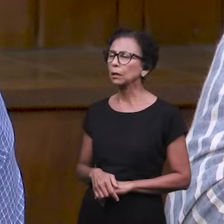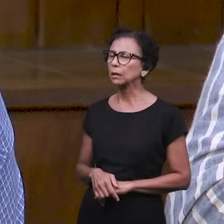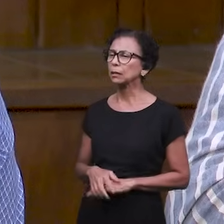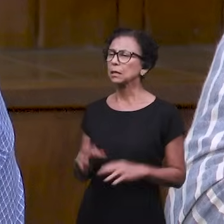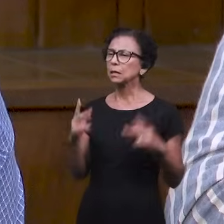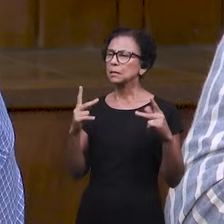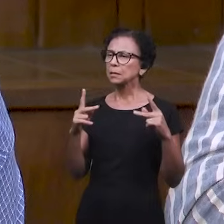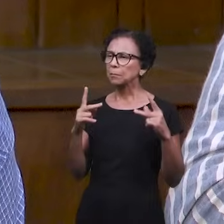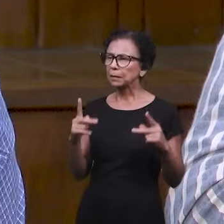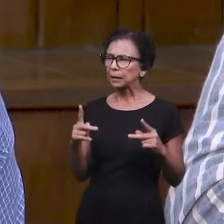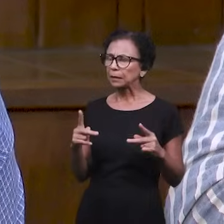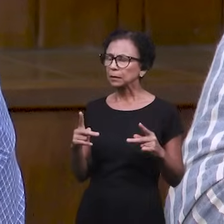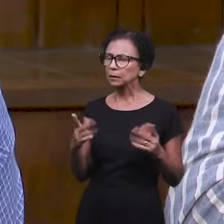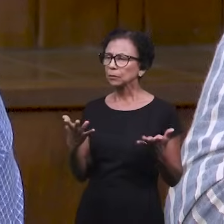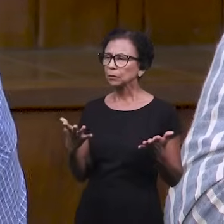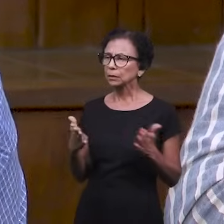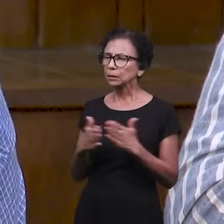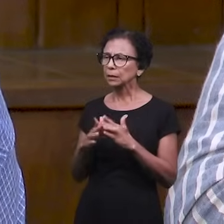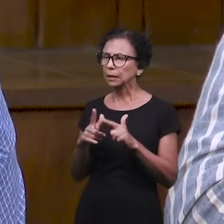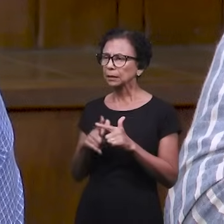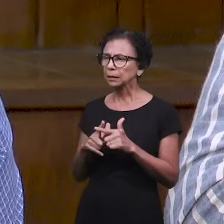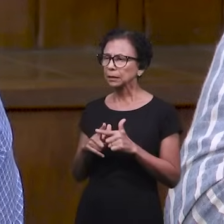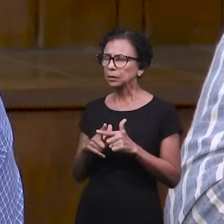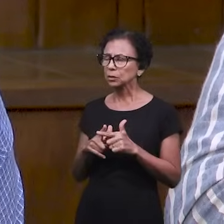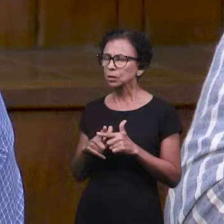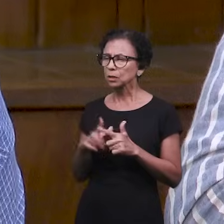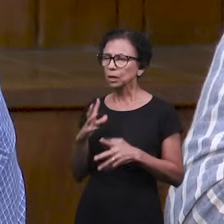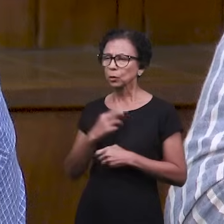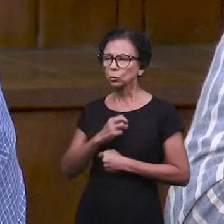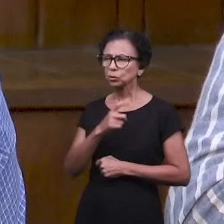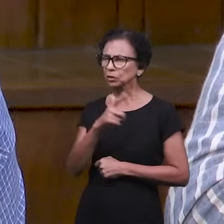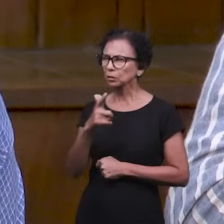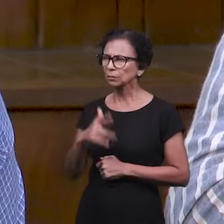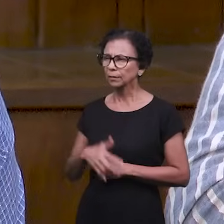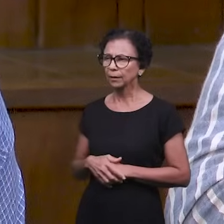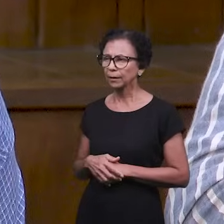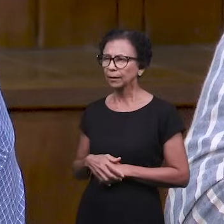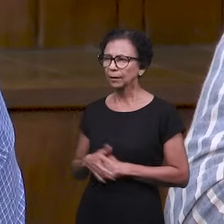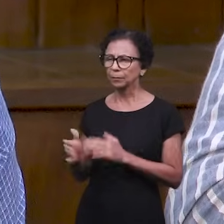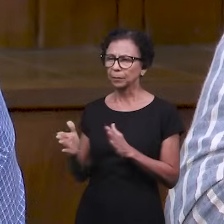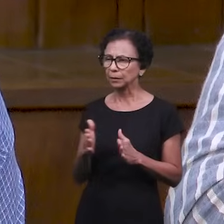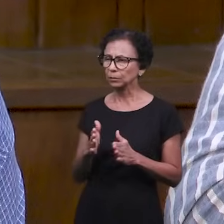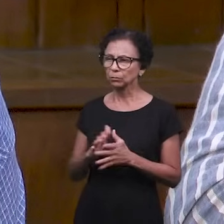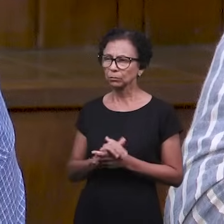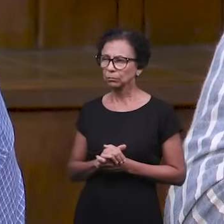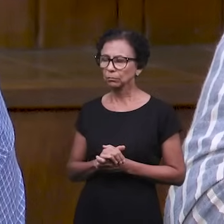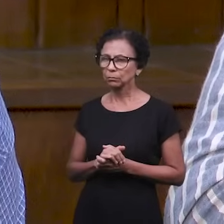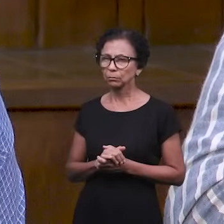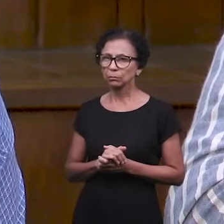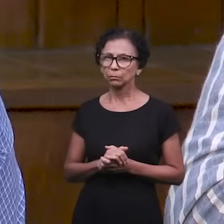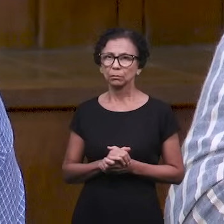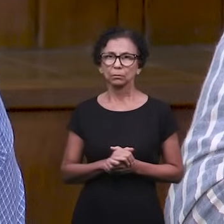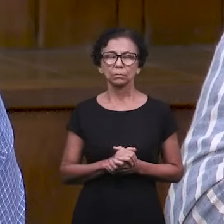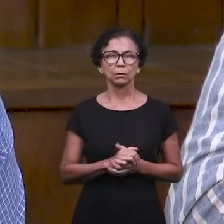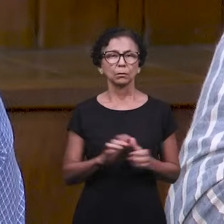pela grande tribulação? Então o irmão pode usar 3 textos aqui para justificar essa doutrina bíblica.